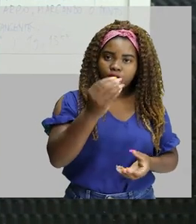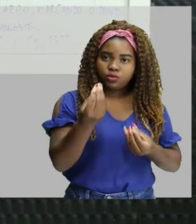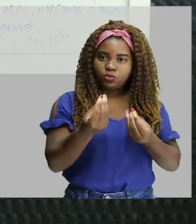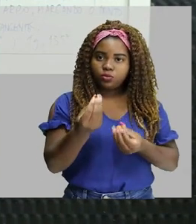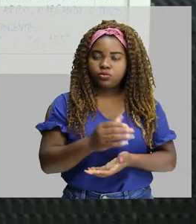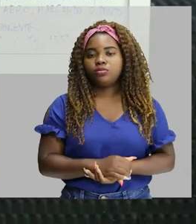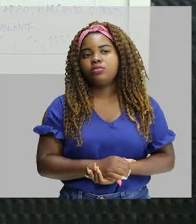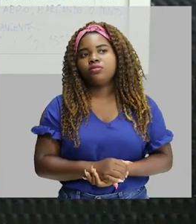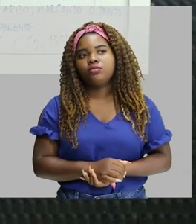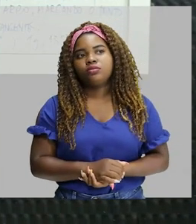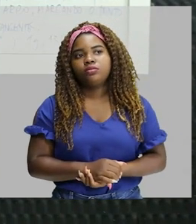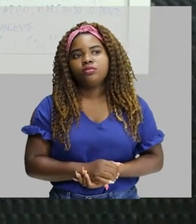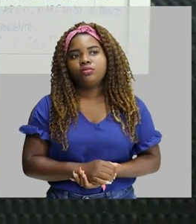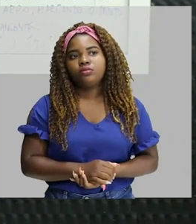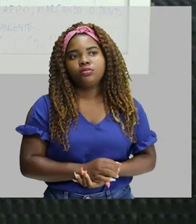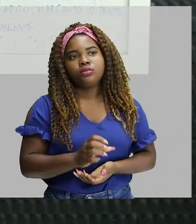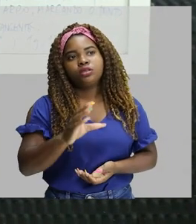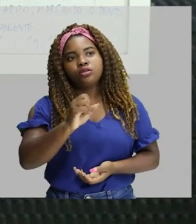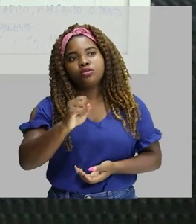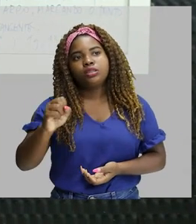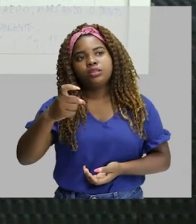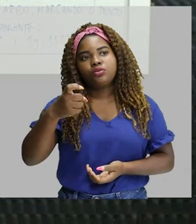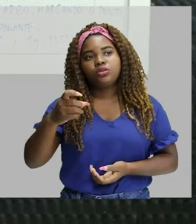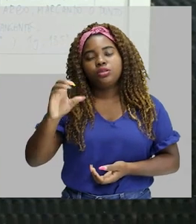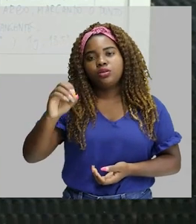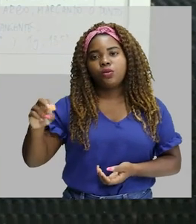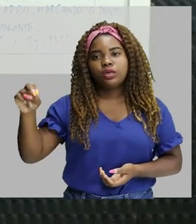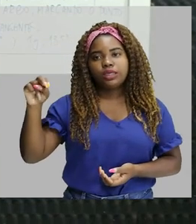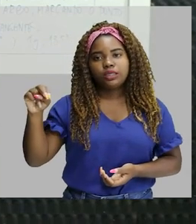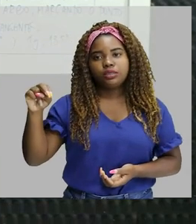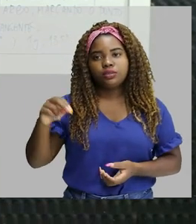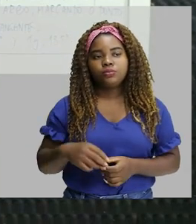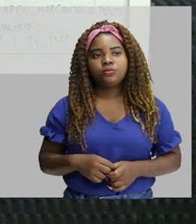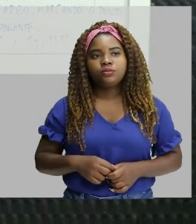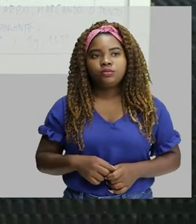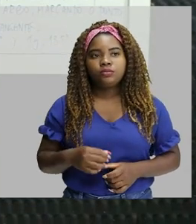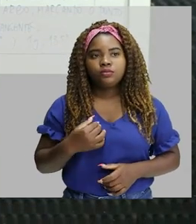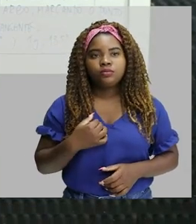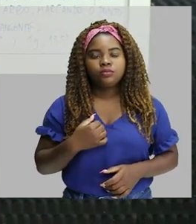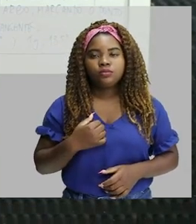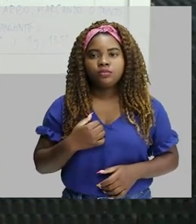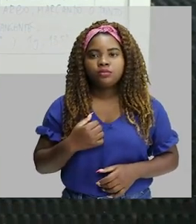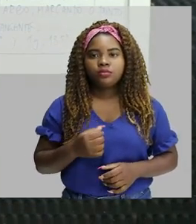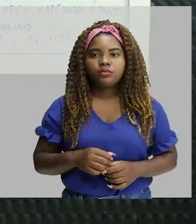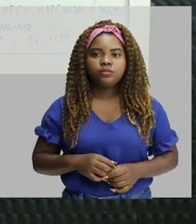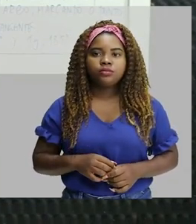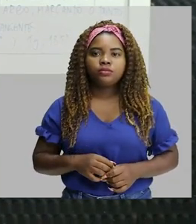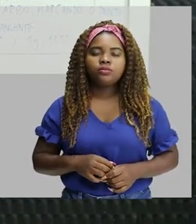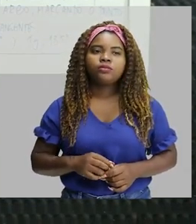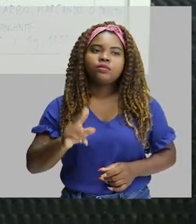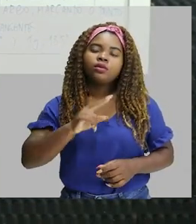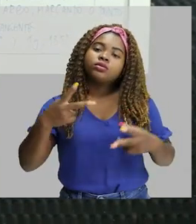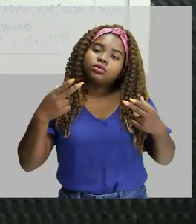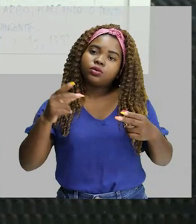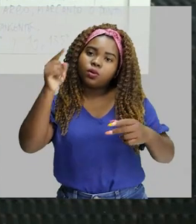tá então no caso aqui vai dar on né se esse arco aqui for de 30º vamos supor aqui vamos usar essa